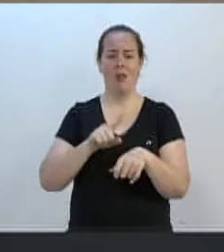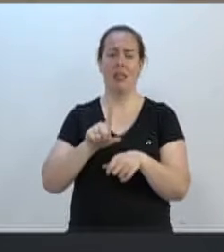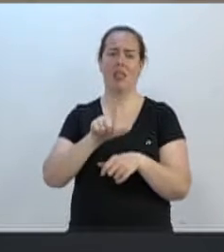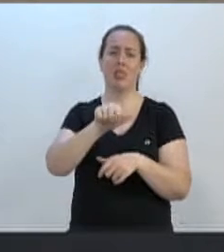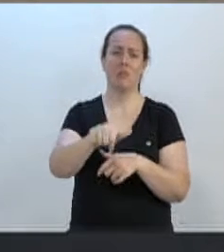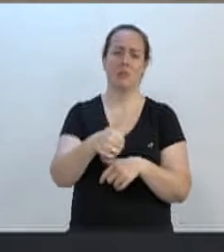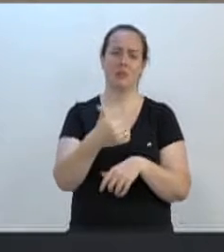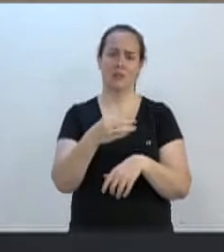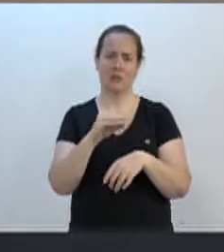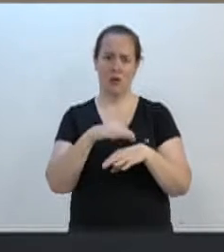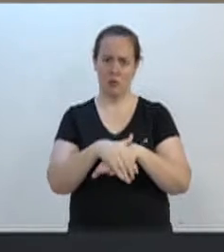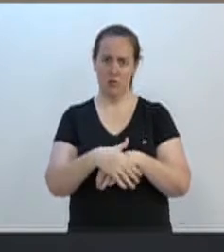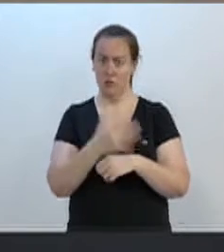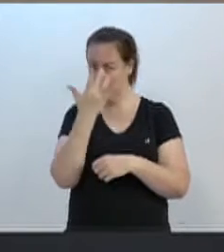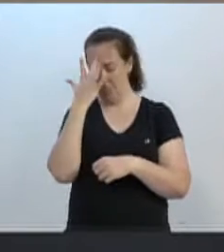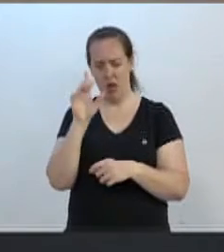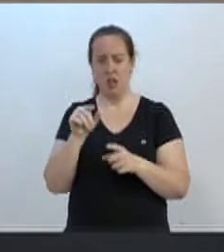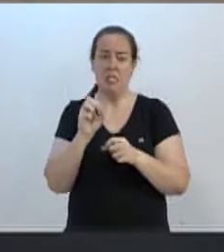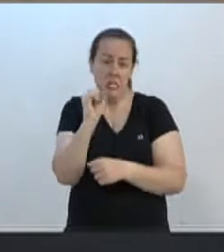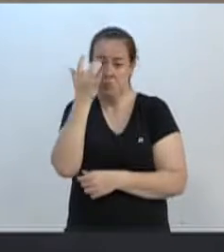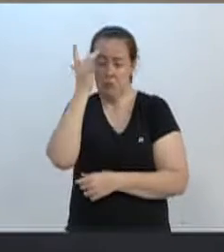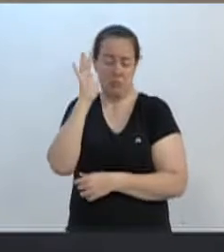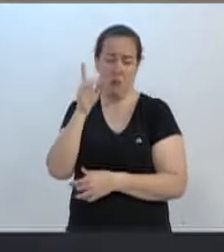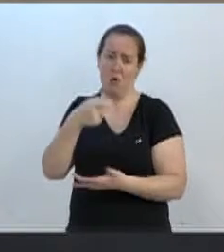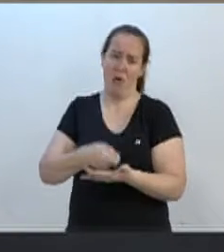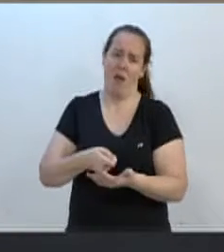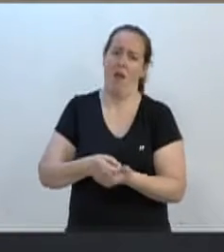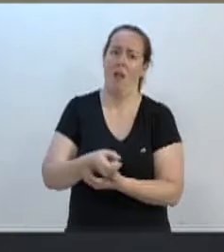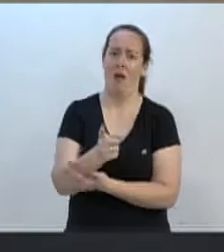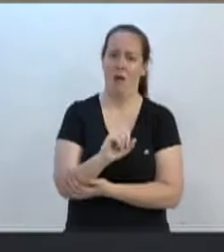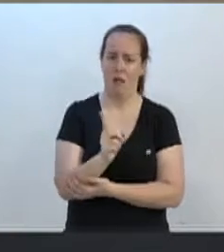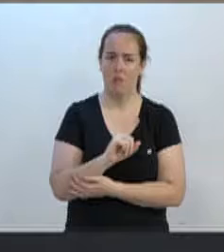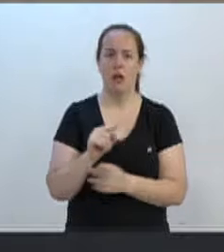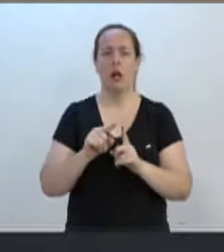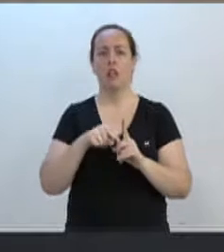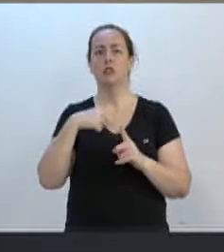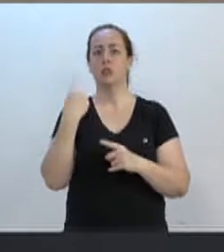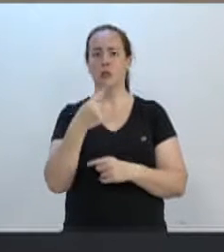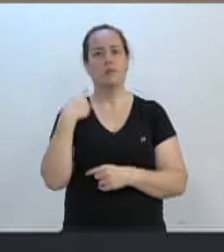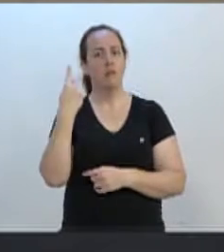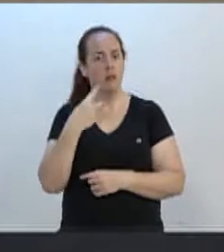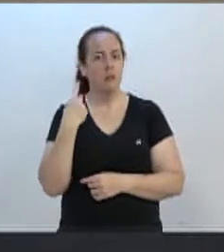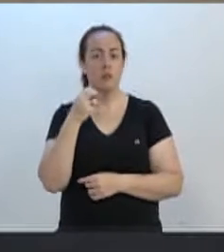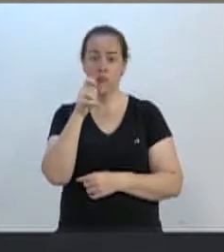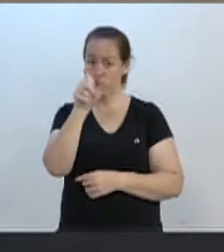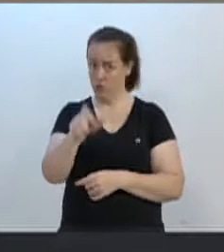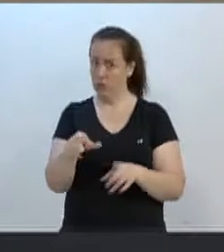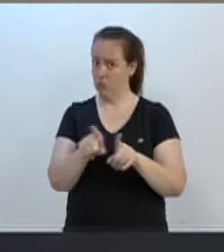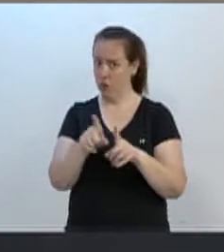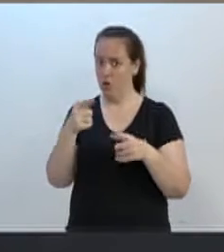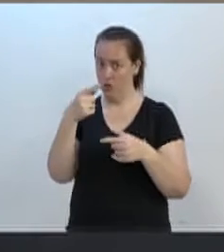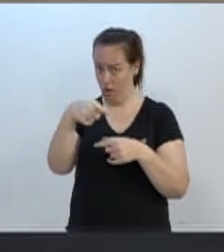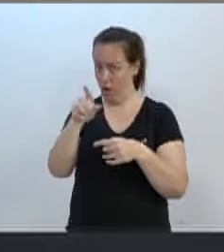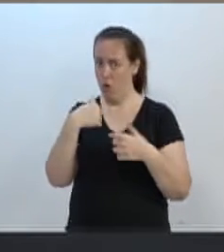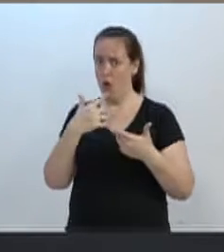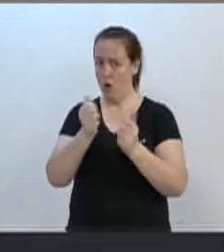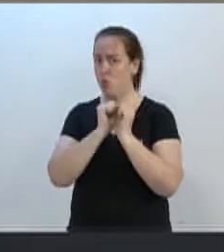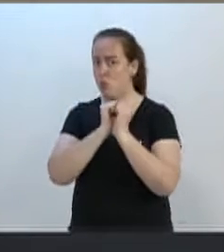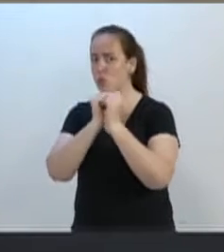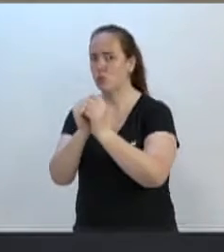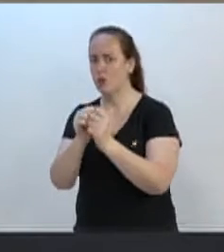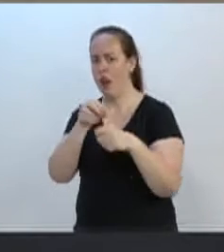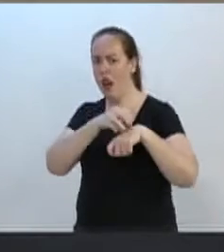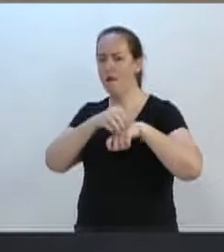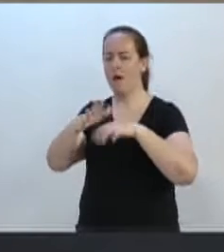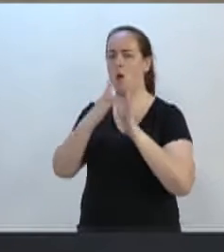e não sabem e não cobram os seus direitos, mas nós temos aqui, enquanto vereador, e quando o senhor for, eu gostaria de ir junto com o senhor, para também levar a cópia